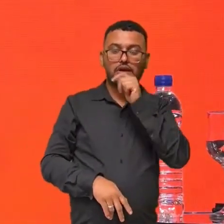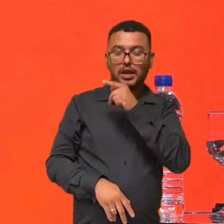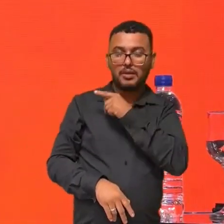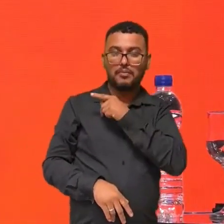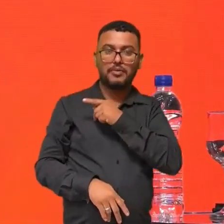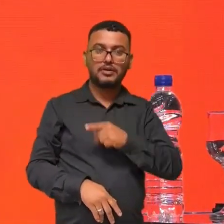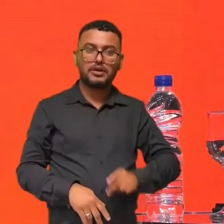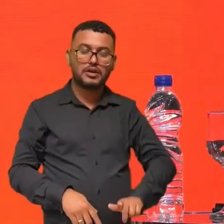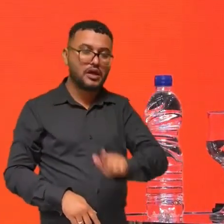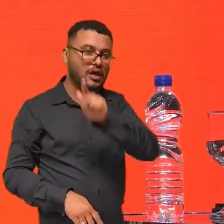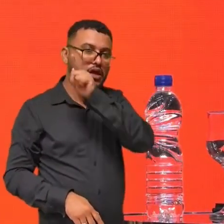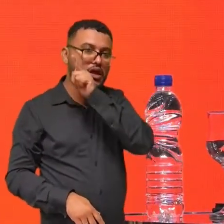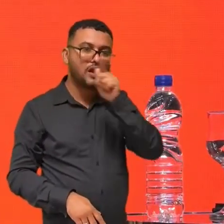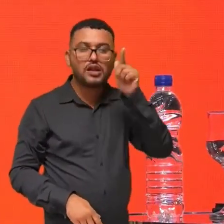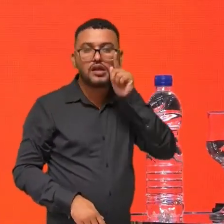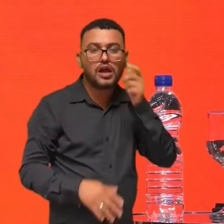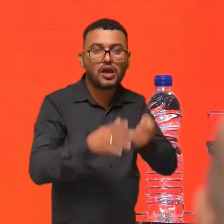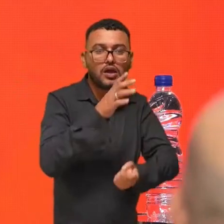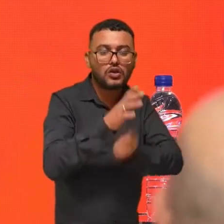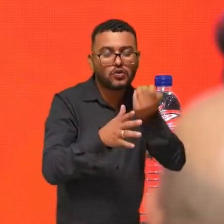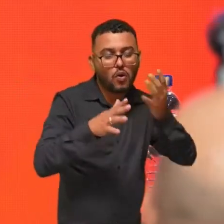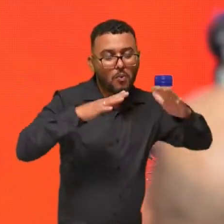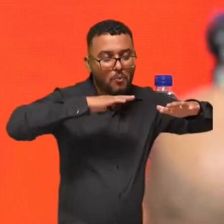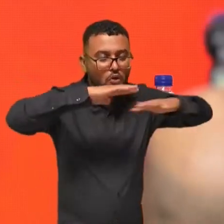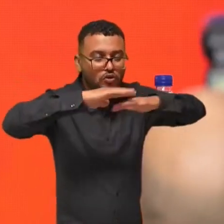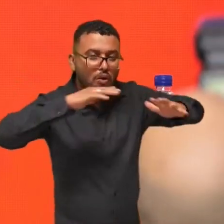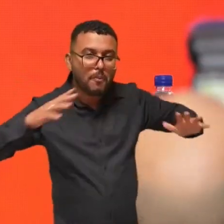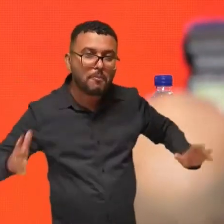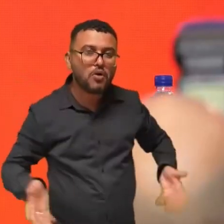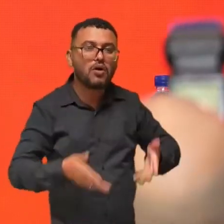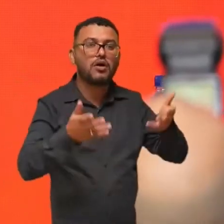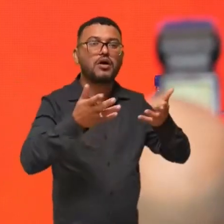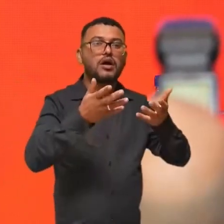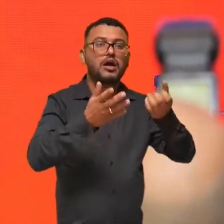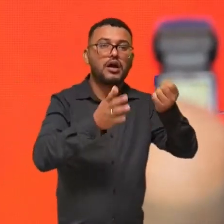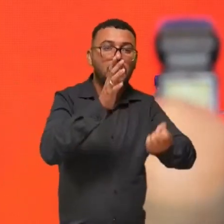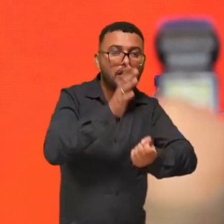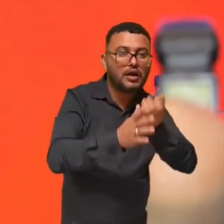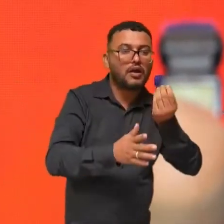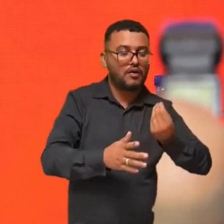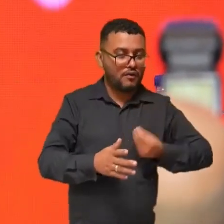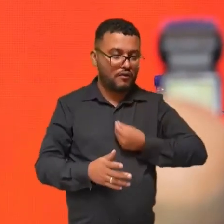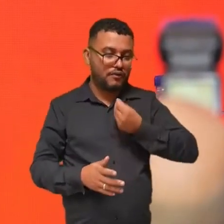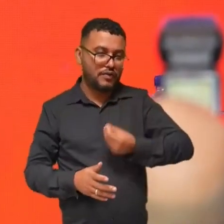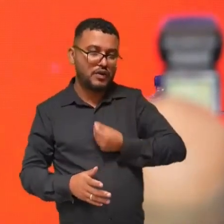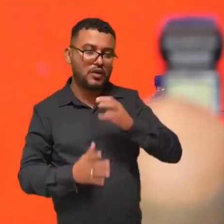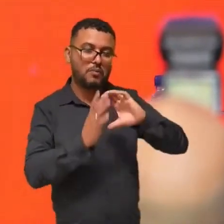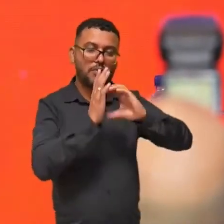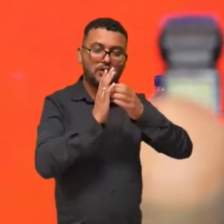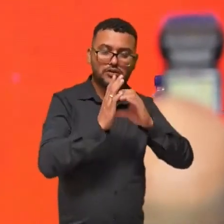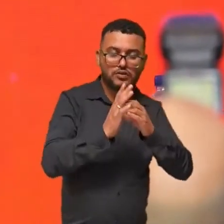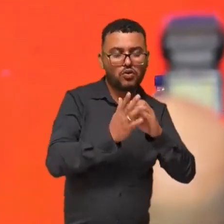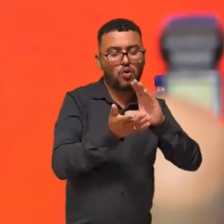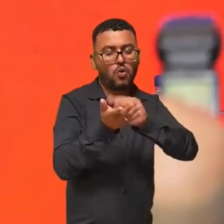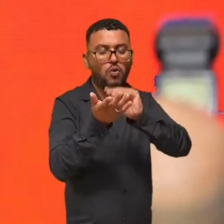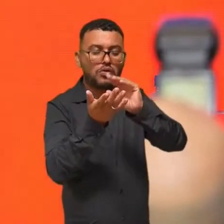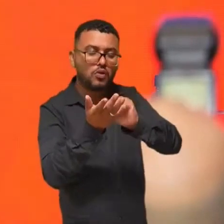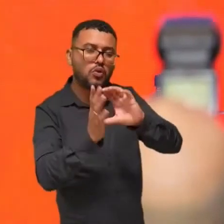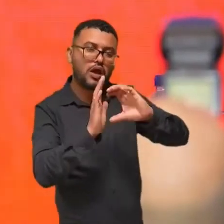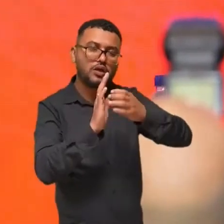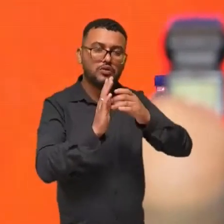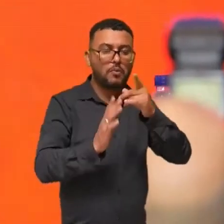grande mobilização para termos uma presença do partido, do conteúdo do partido, e na época do conteúdo